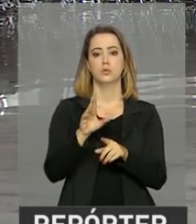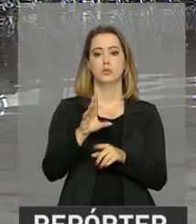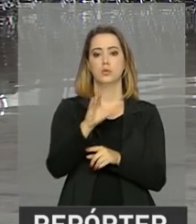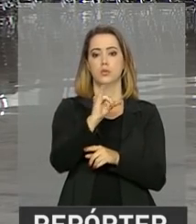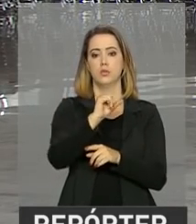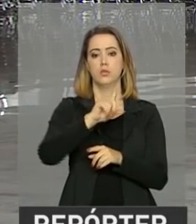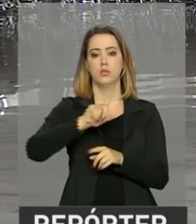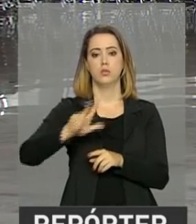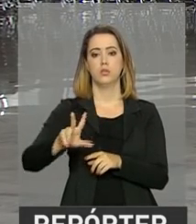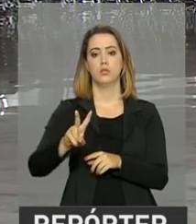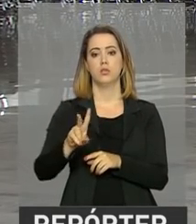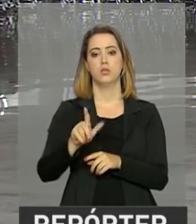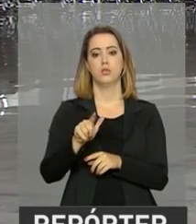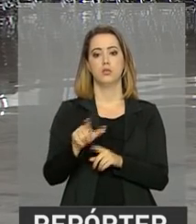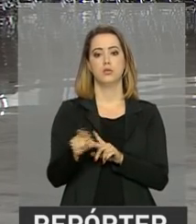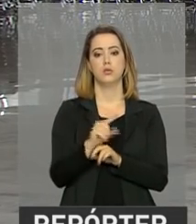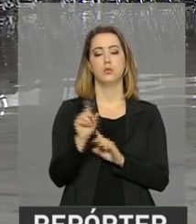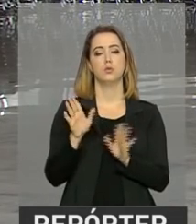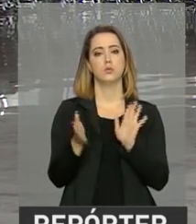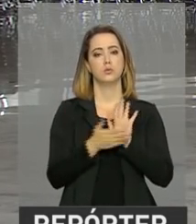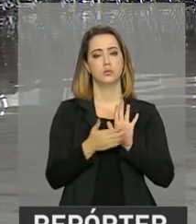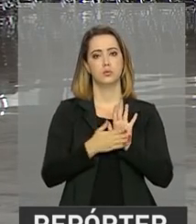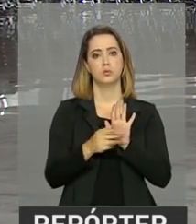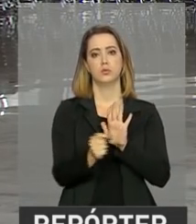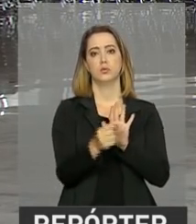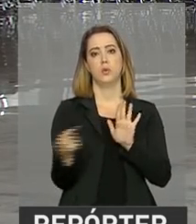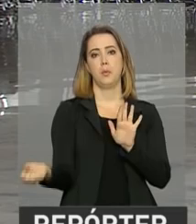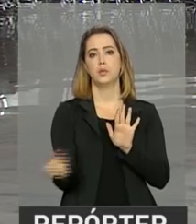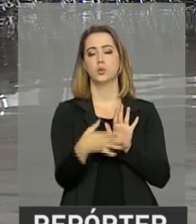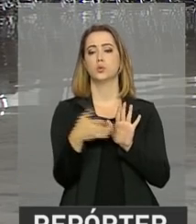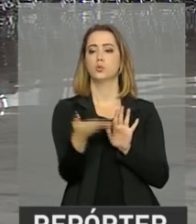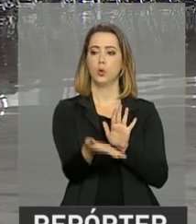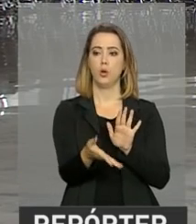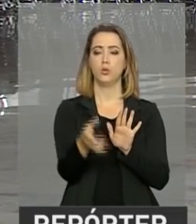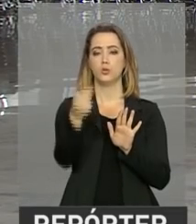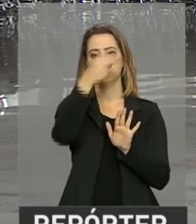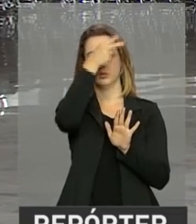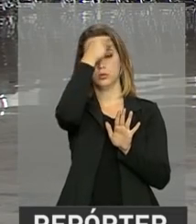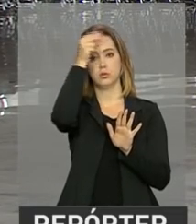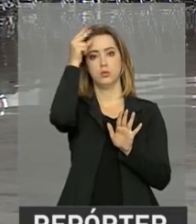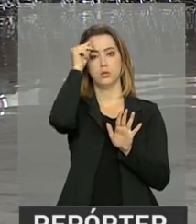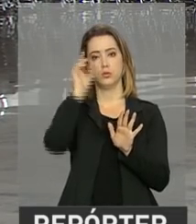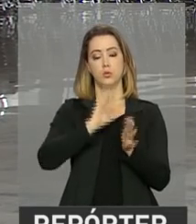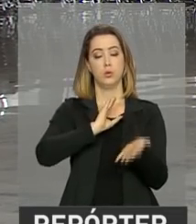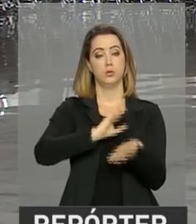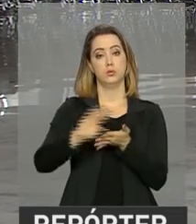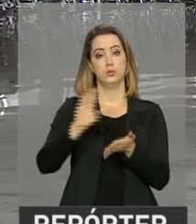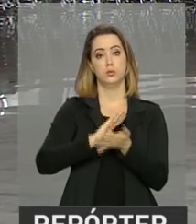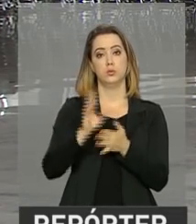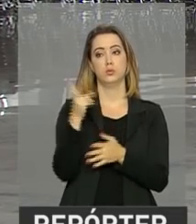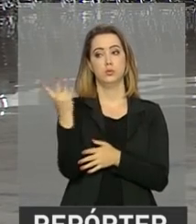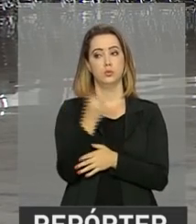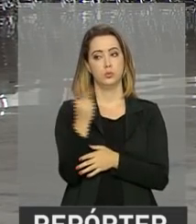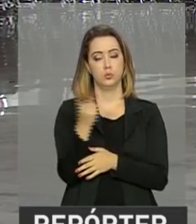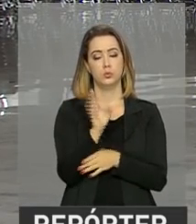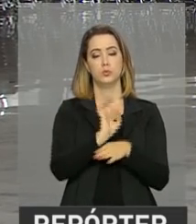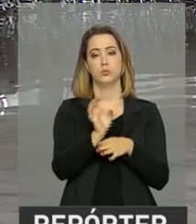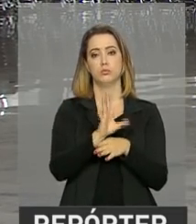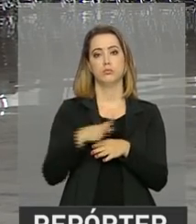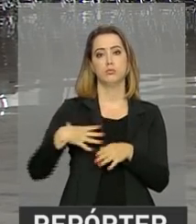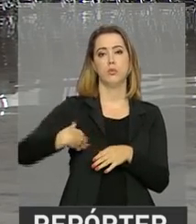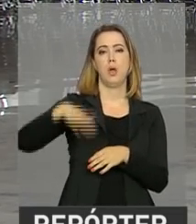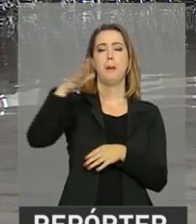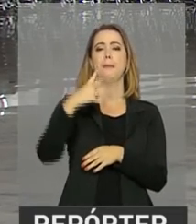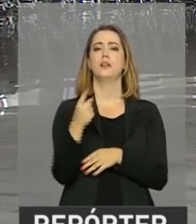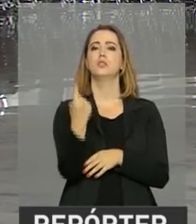hélder barbalho apresentou aos novos prefeitos os investimentos das pastas da pasta nos dois estados que somam mais